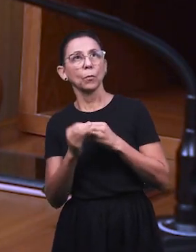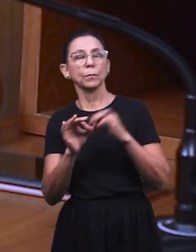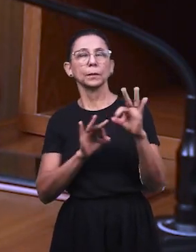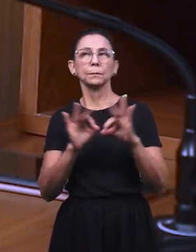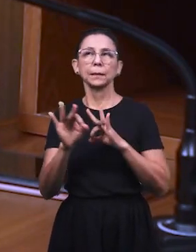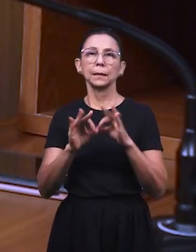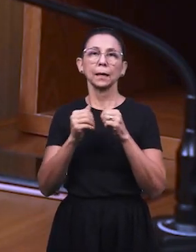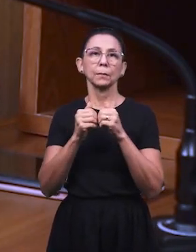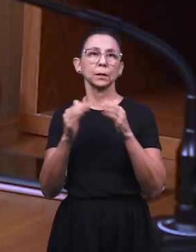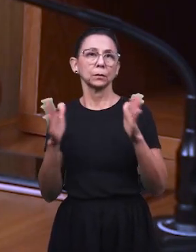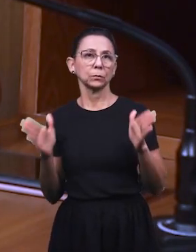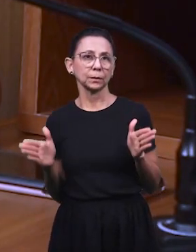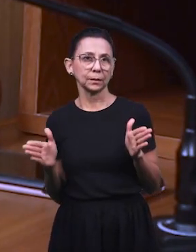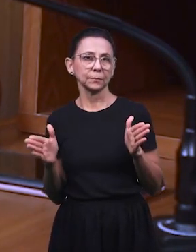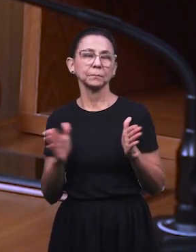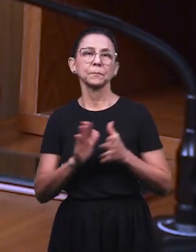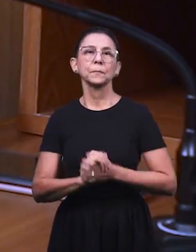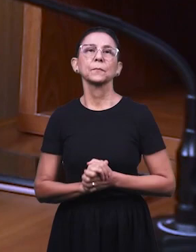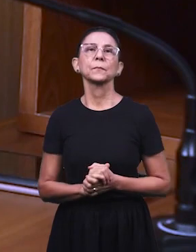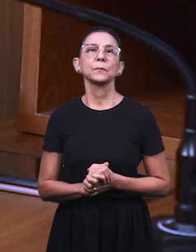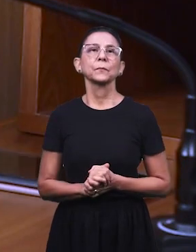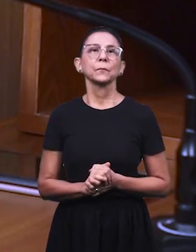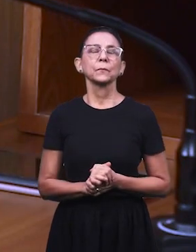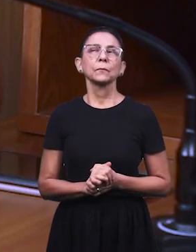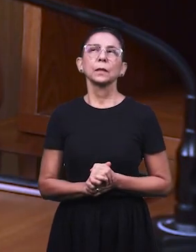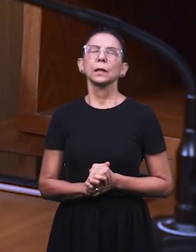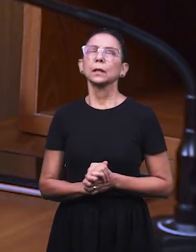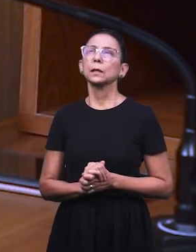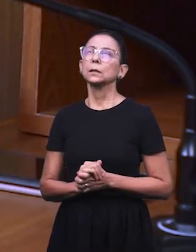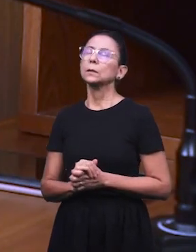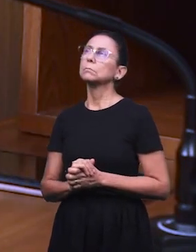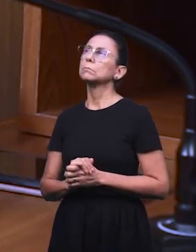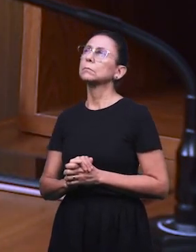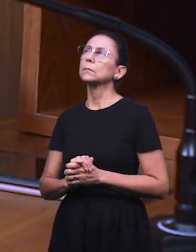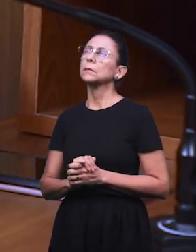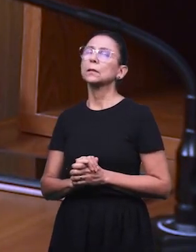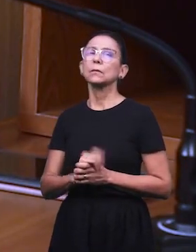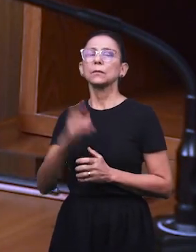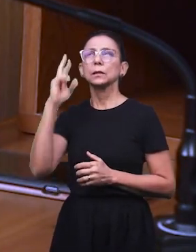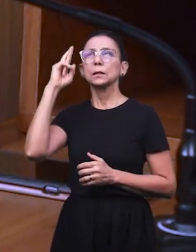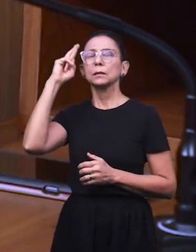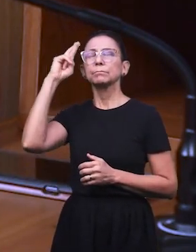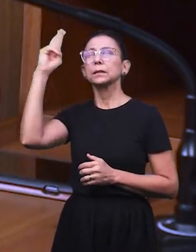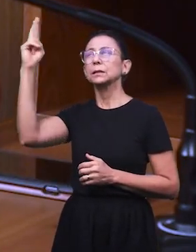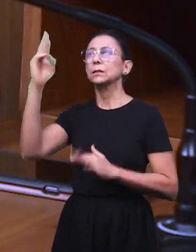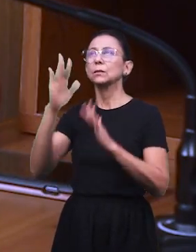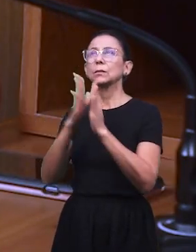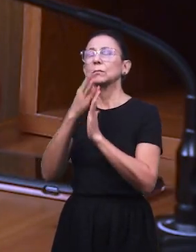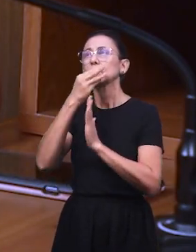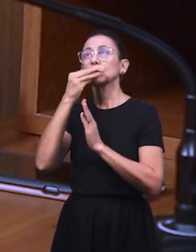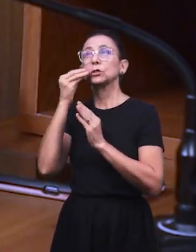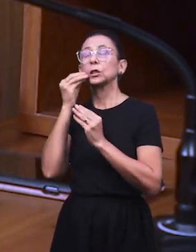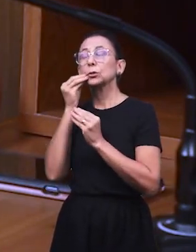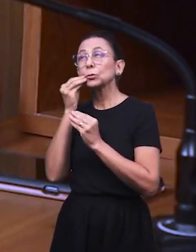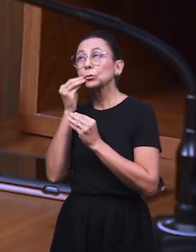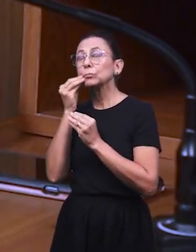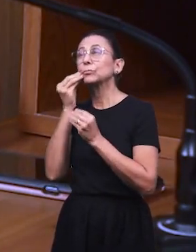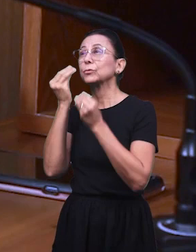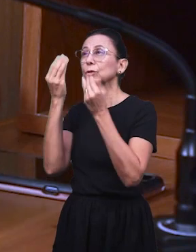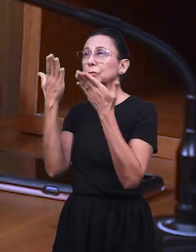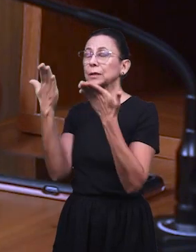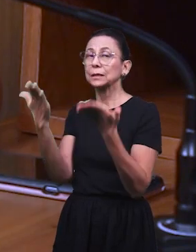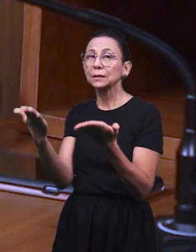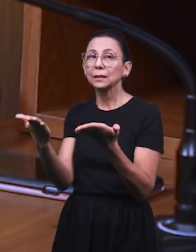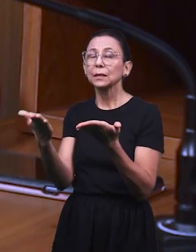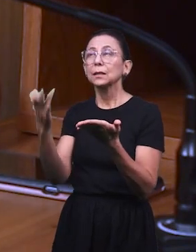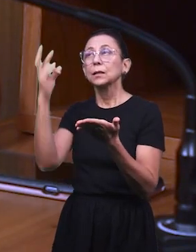Senhor para preparar tudo, né, e a gente estava ainda, como vai ser a vinheta, como vai ser a abertura. E aí eu coloquei